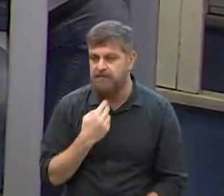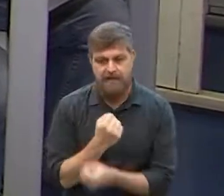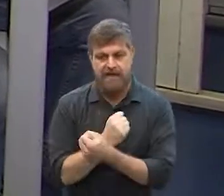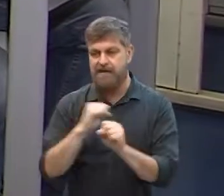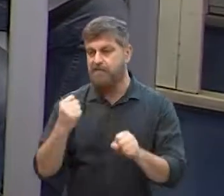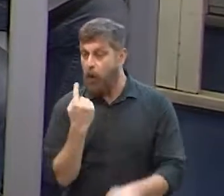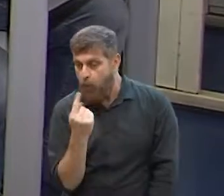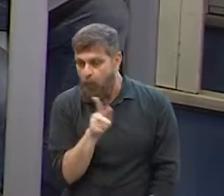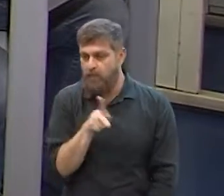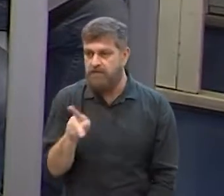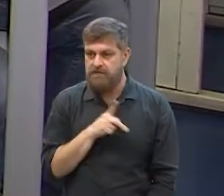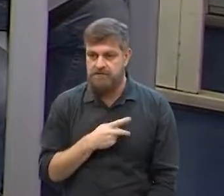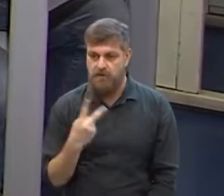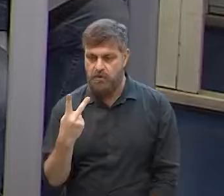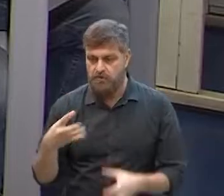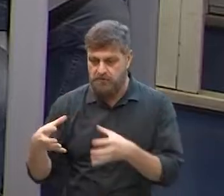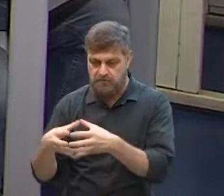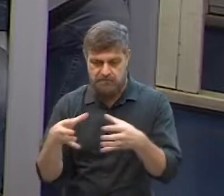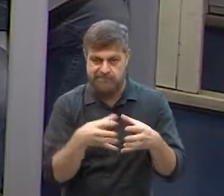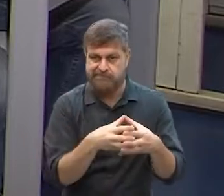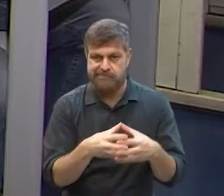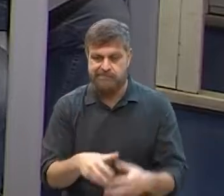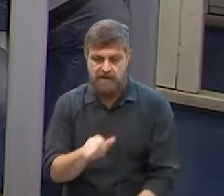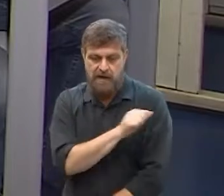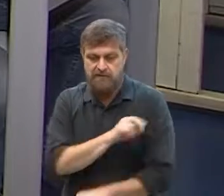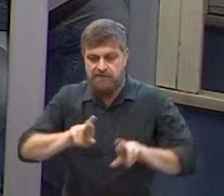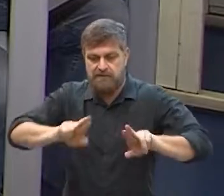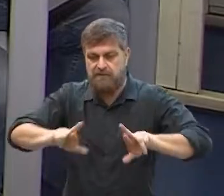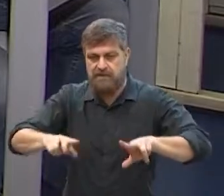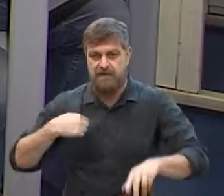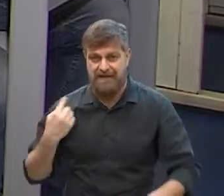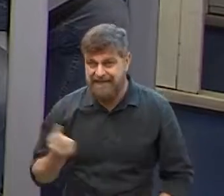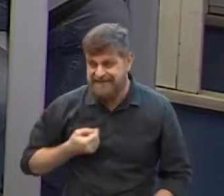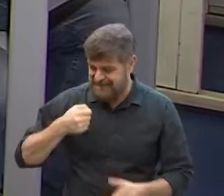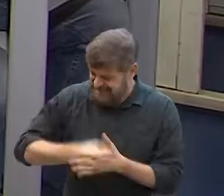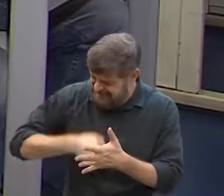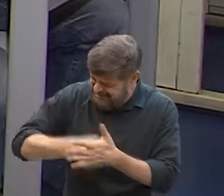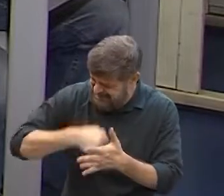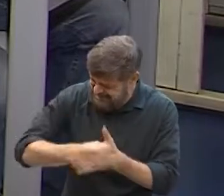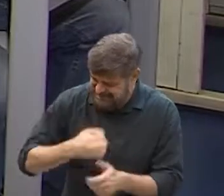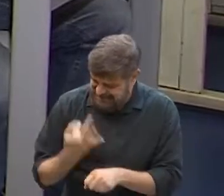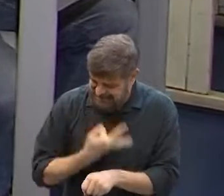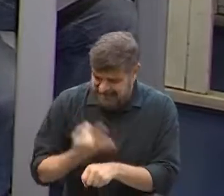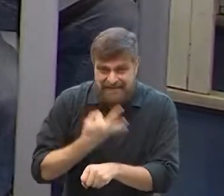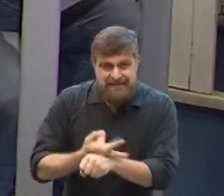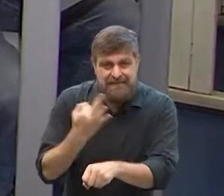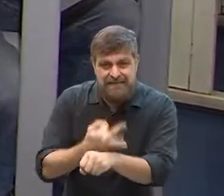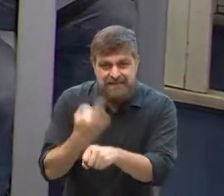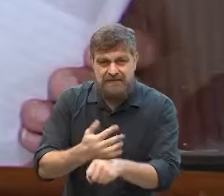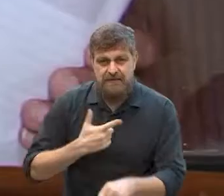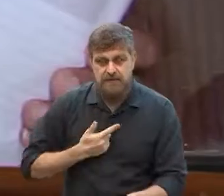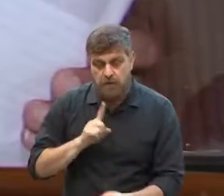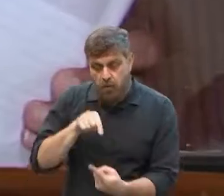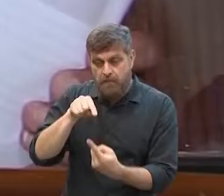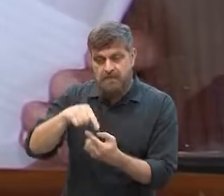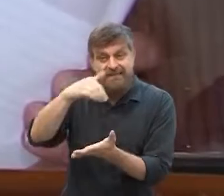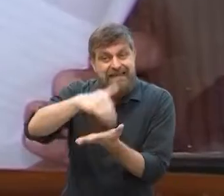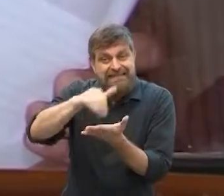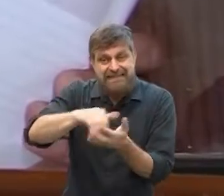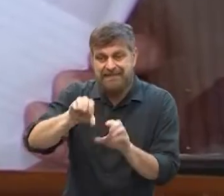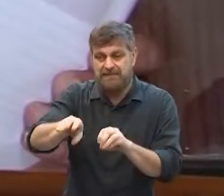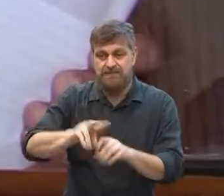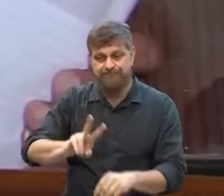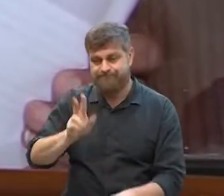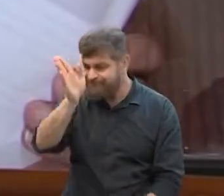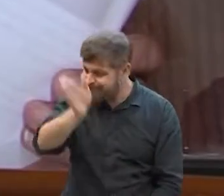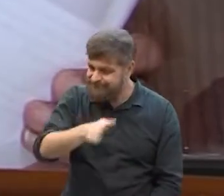outros alunos. Então nós fizemos de tudo para que a Secretaria de Educação não fizesse